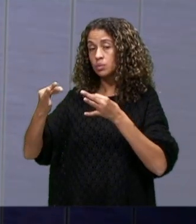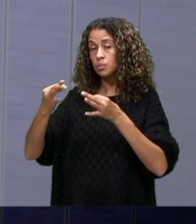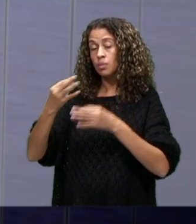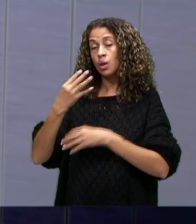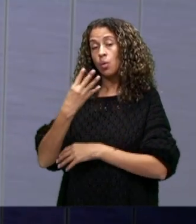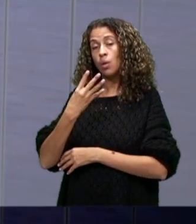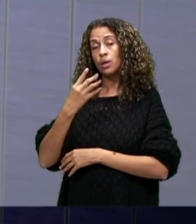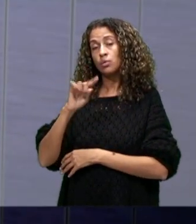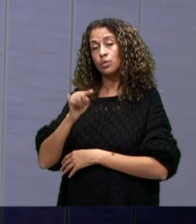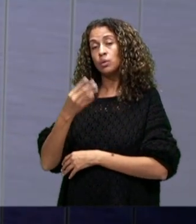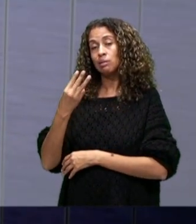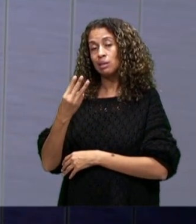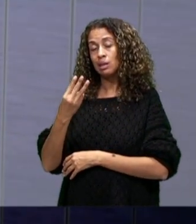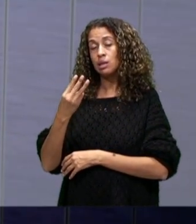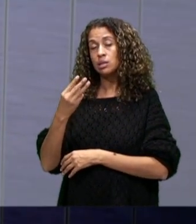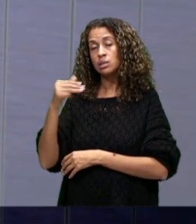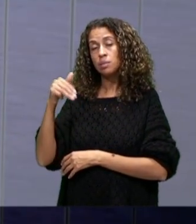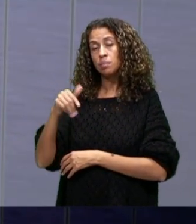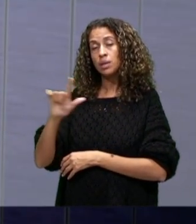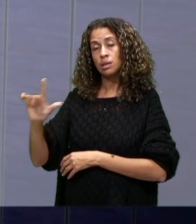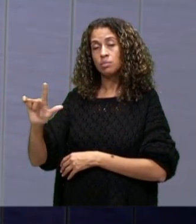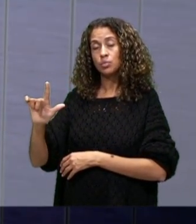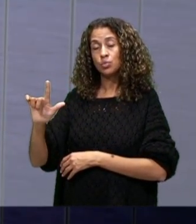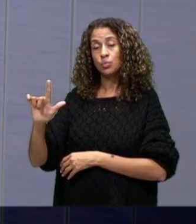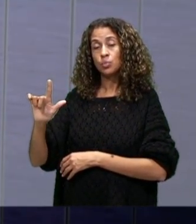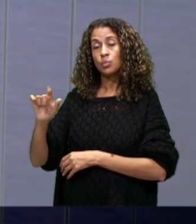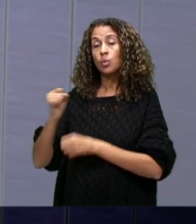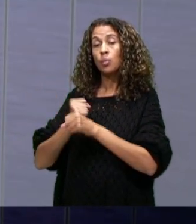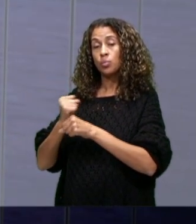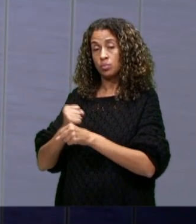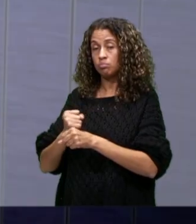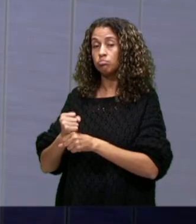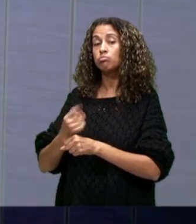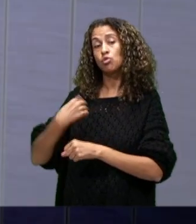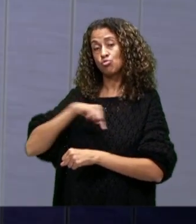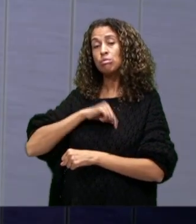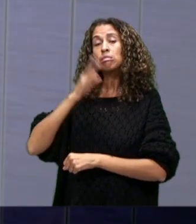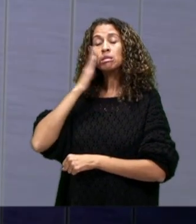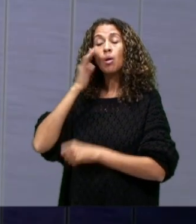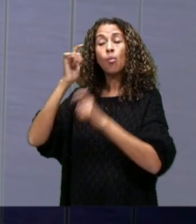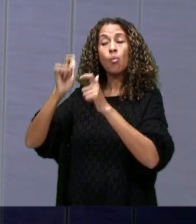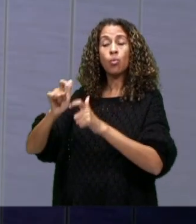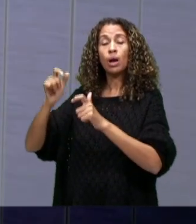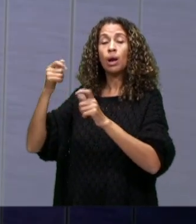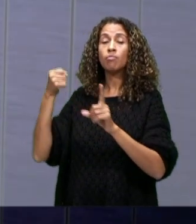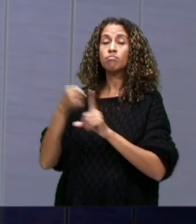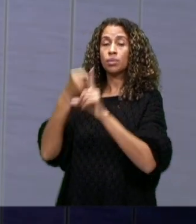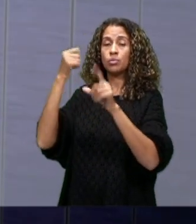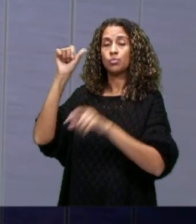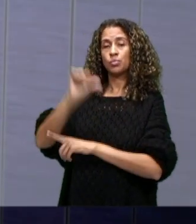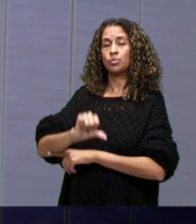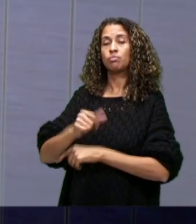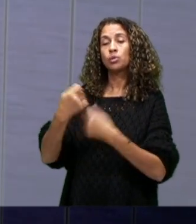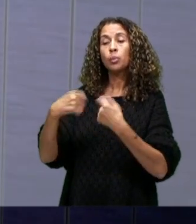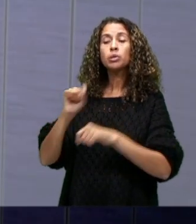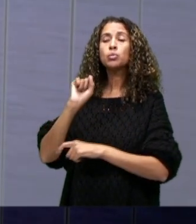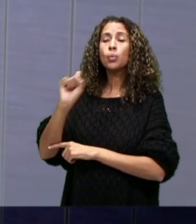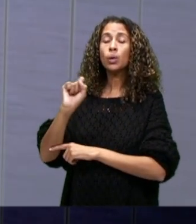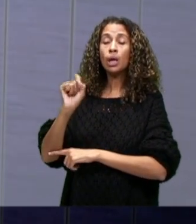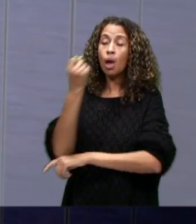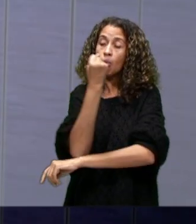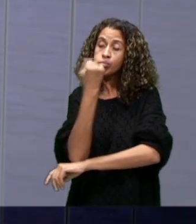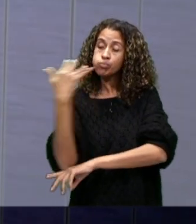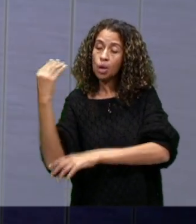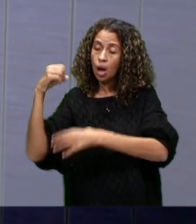4,3 milímetros por ano. E a gente já sabe quais bairros serão mais afetados. Esses bairros a gente precisa do quê? De áreas verdes